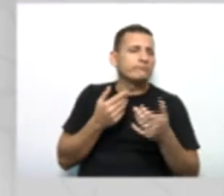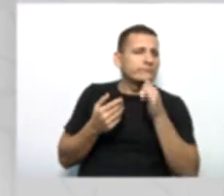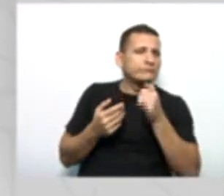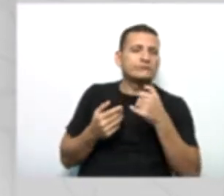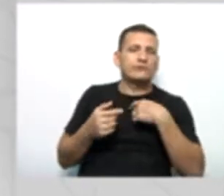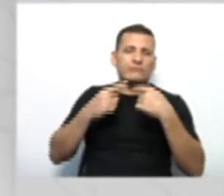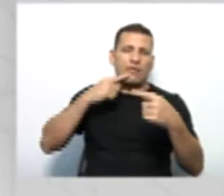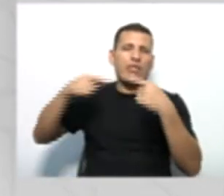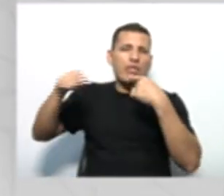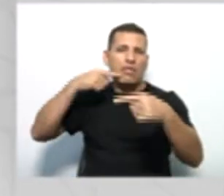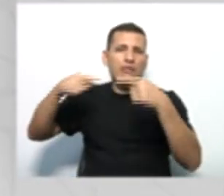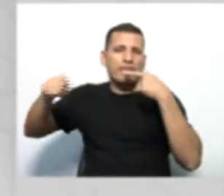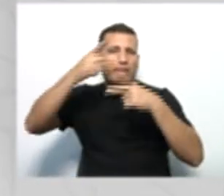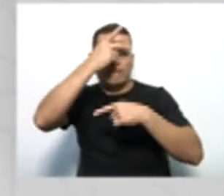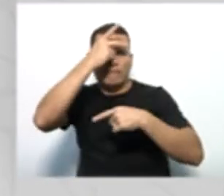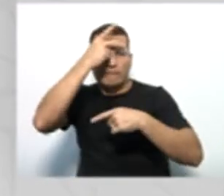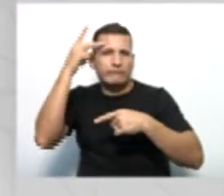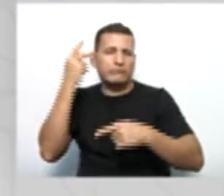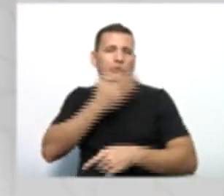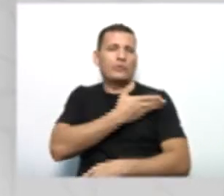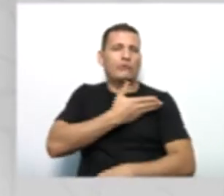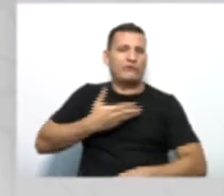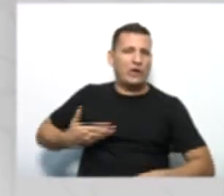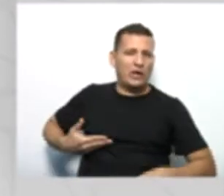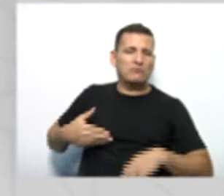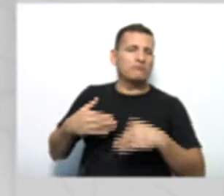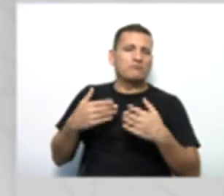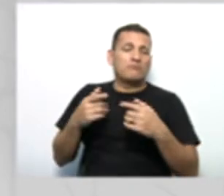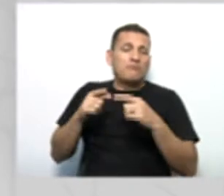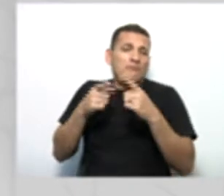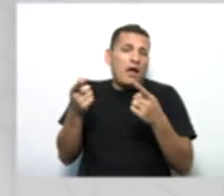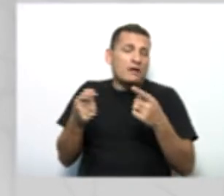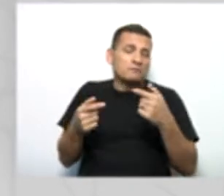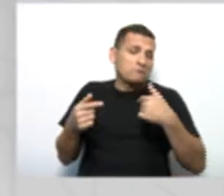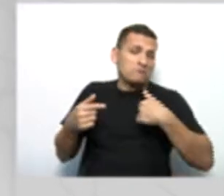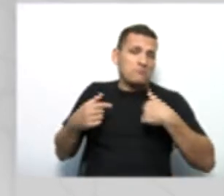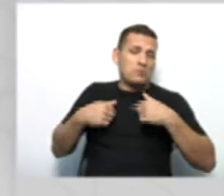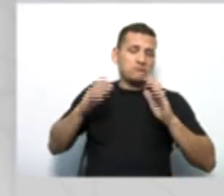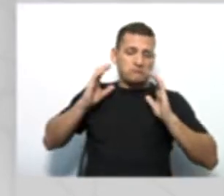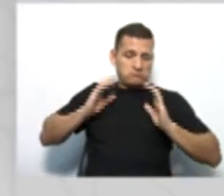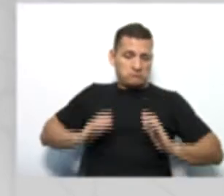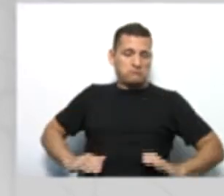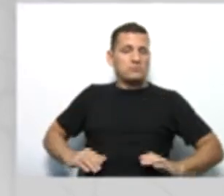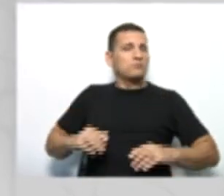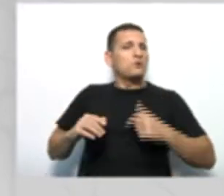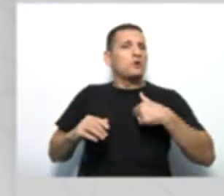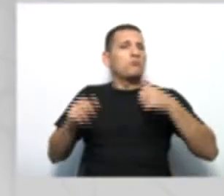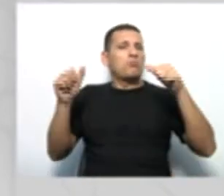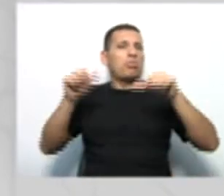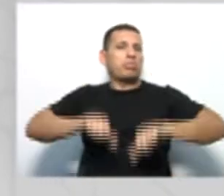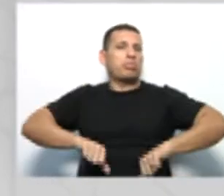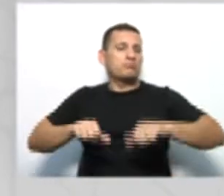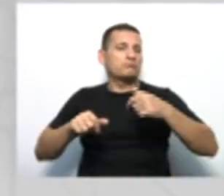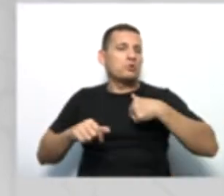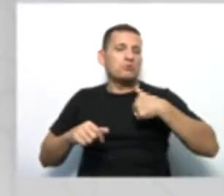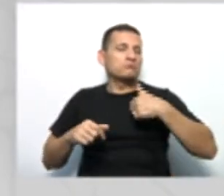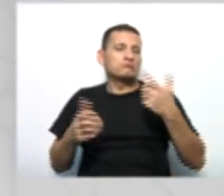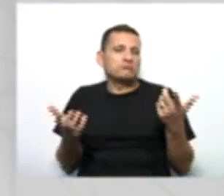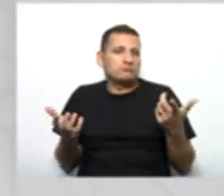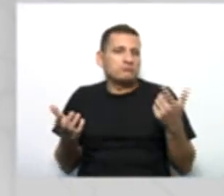de uma governança que é criminosa, se na minha conduta pessoal eu não consigo observar